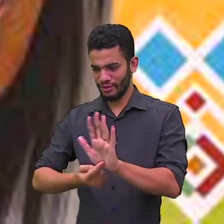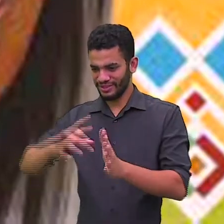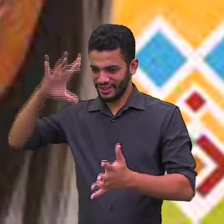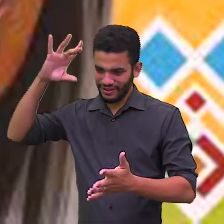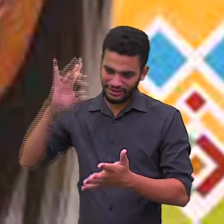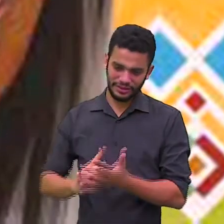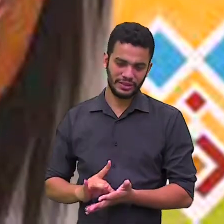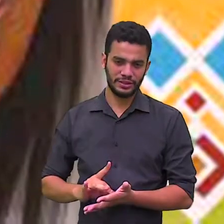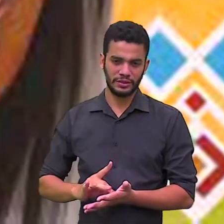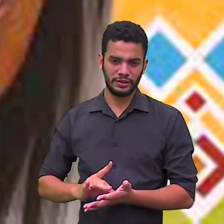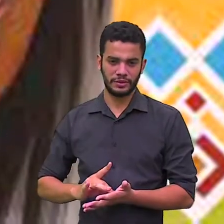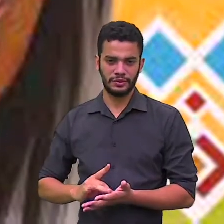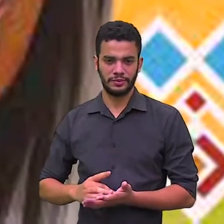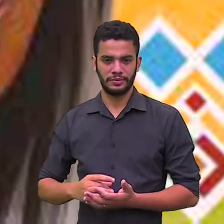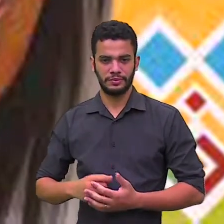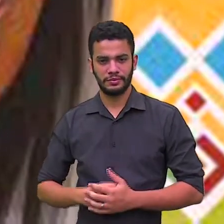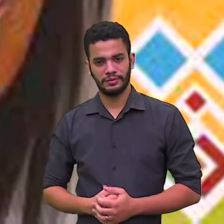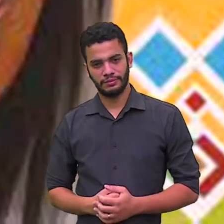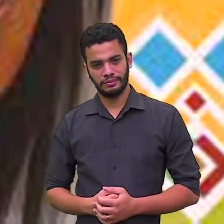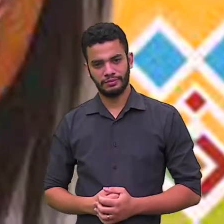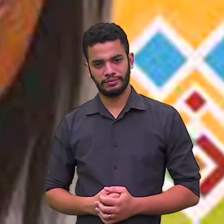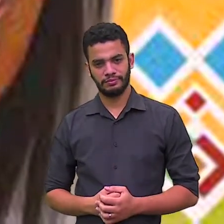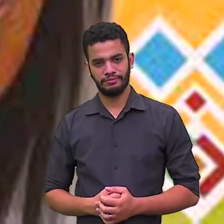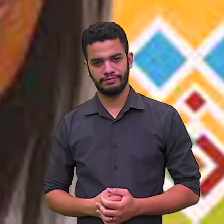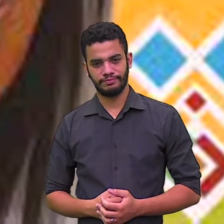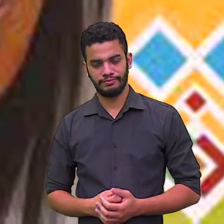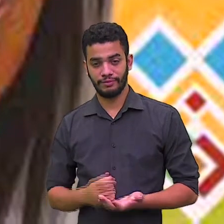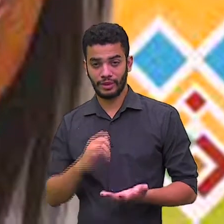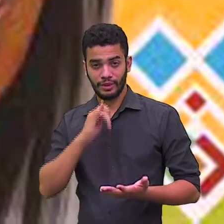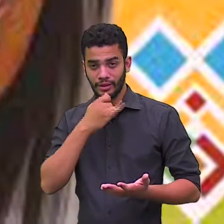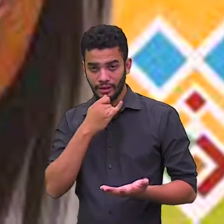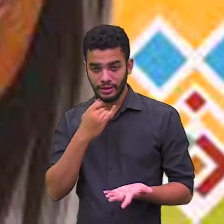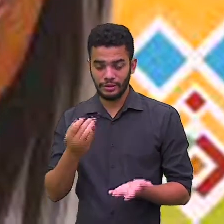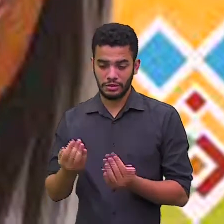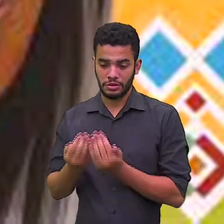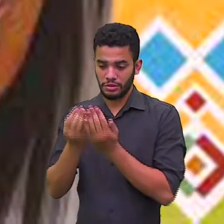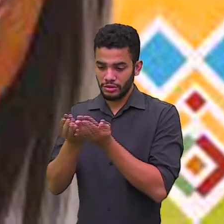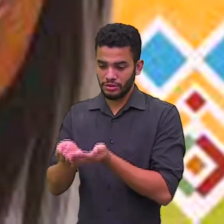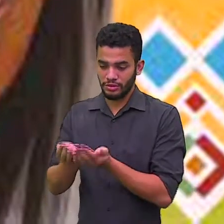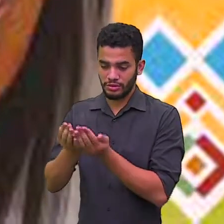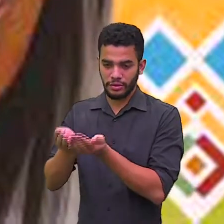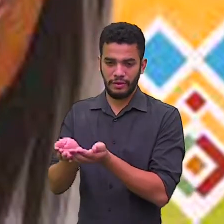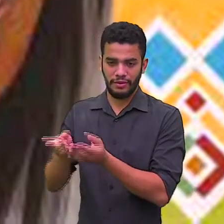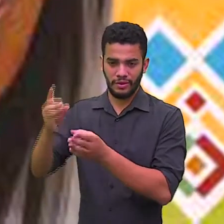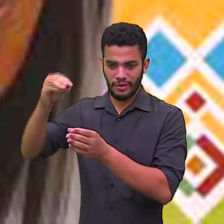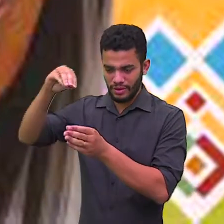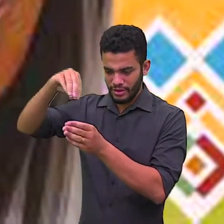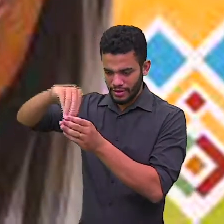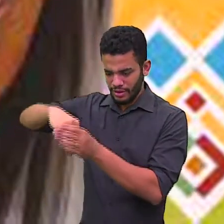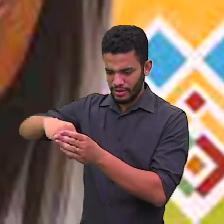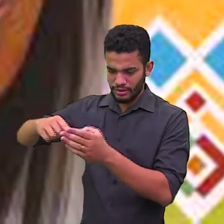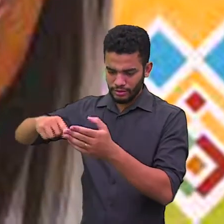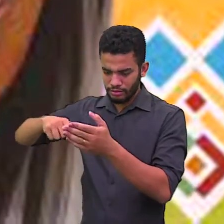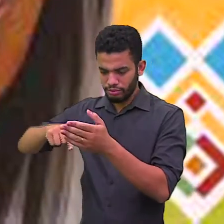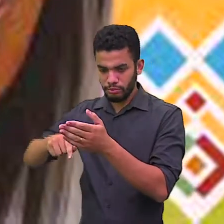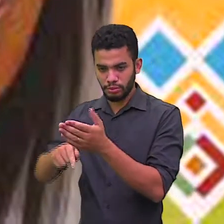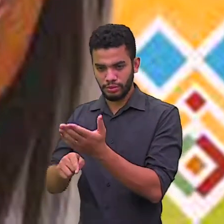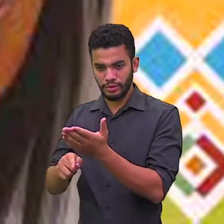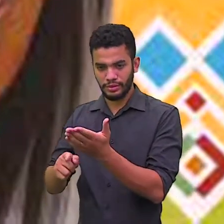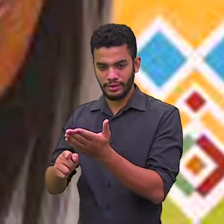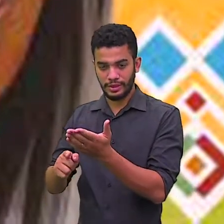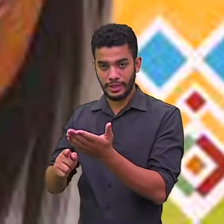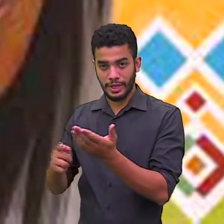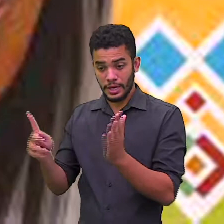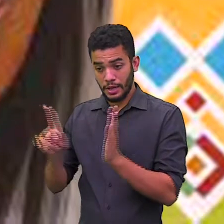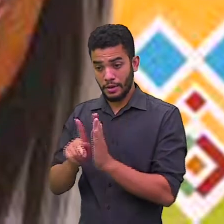crua. No porão dos navios, onde eram construídos para colocar as